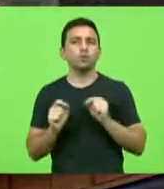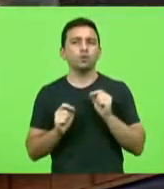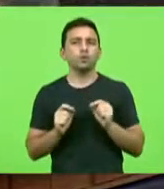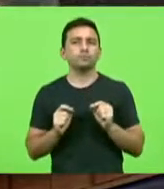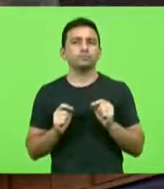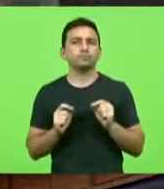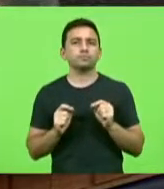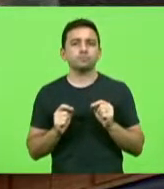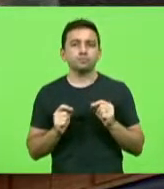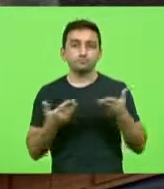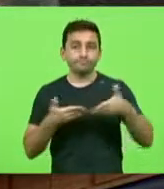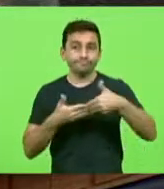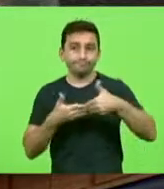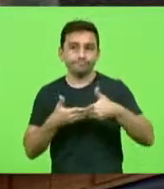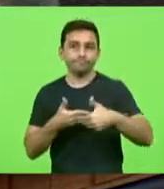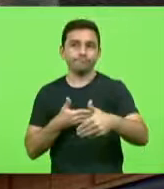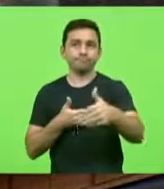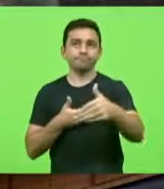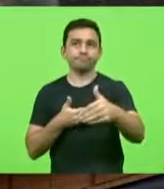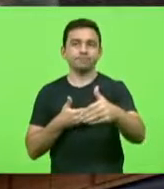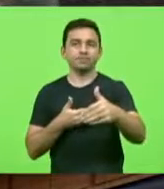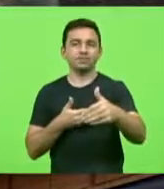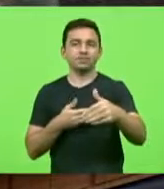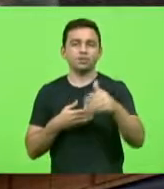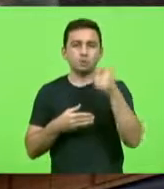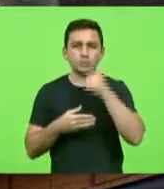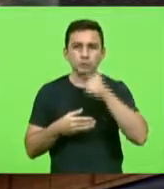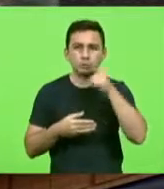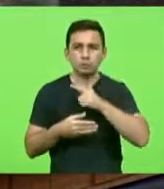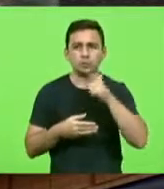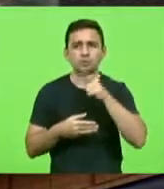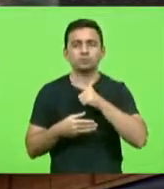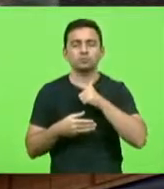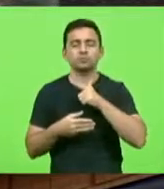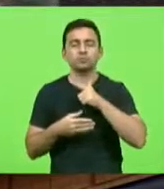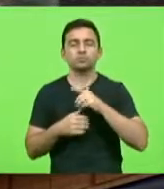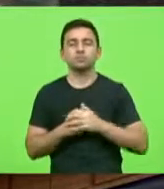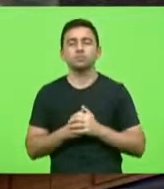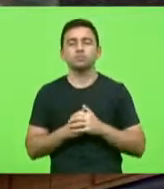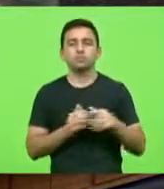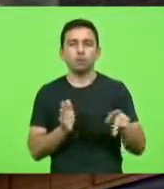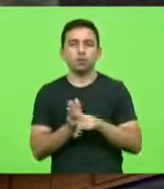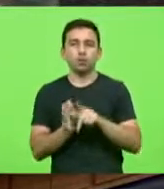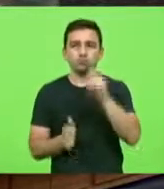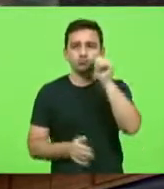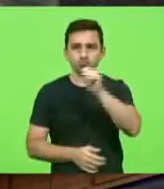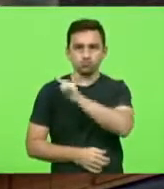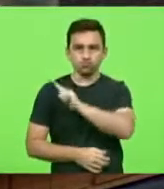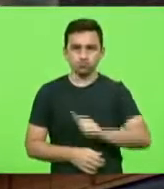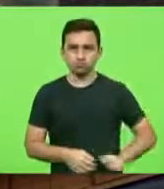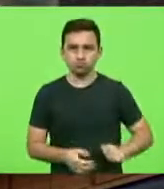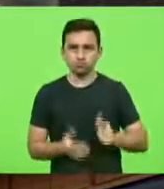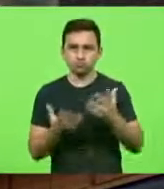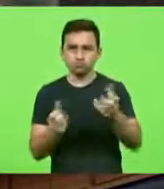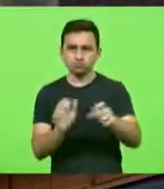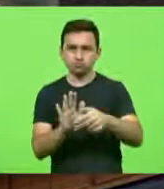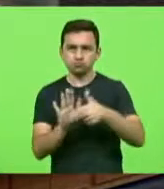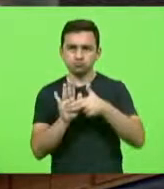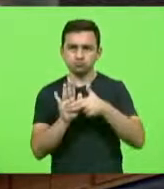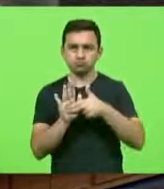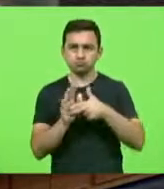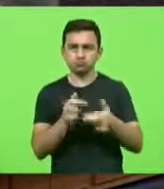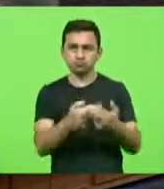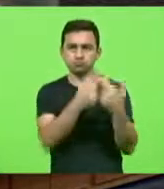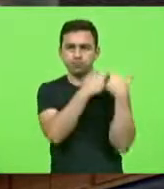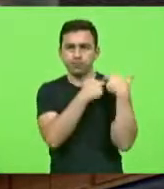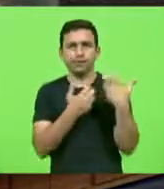que daqui para frente aqui, né, houvesse as condições da governadora interina assumir esse compromisso. Obviamente que nós